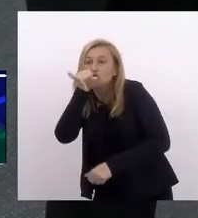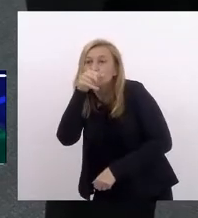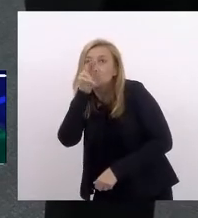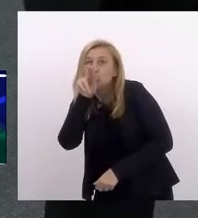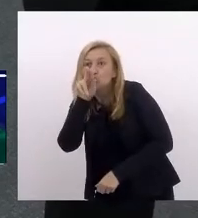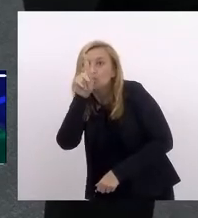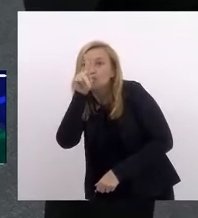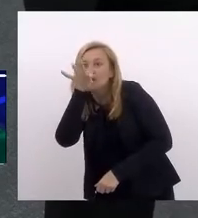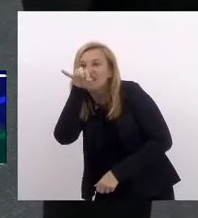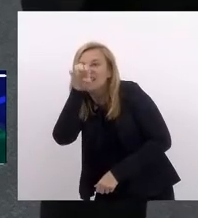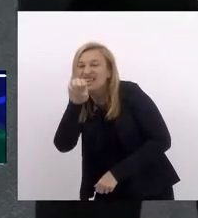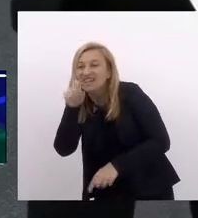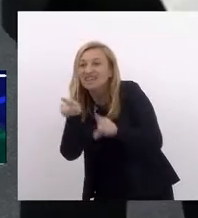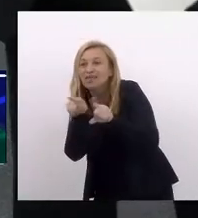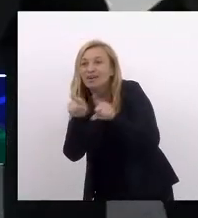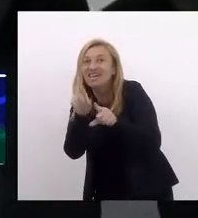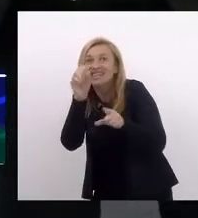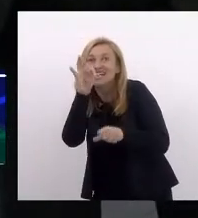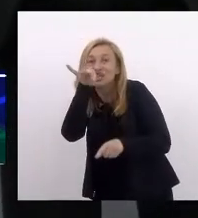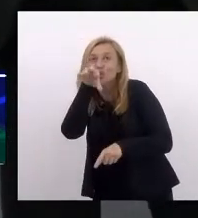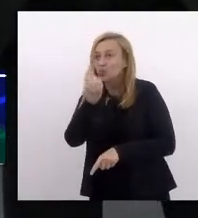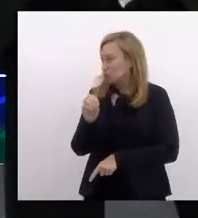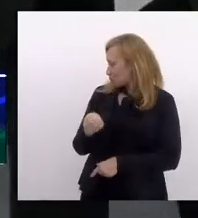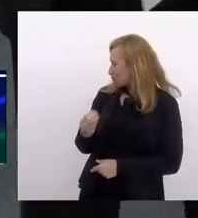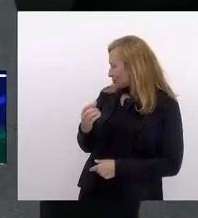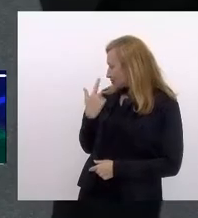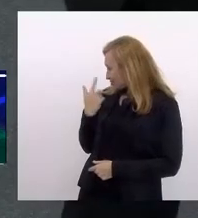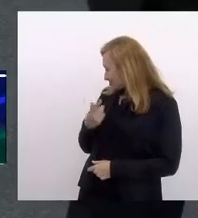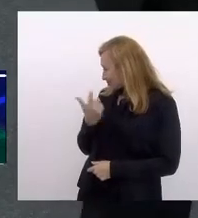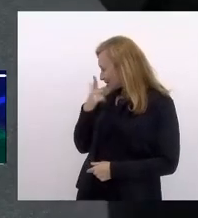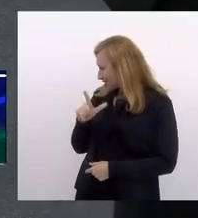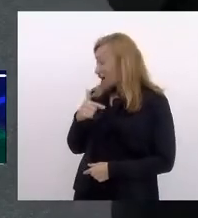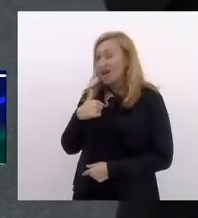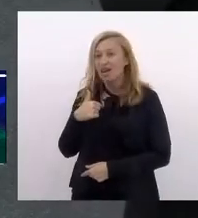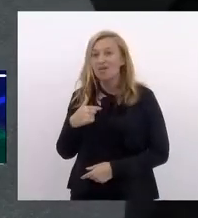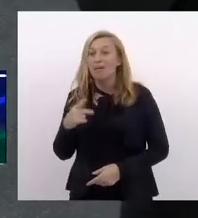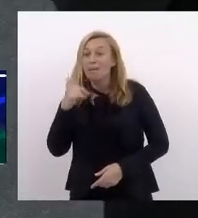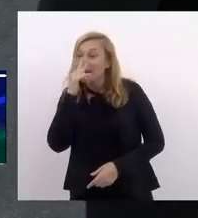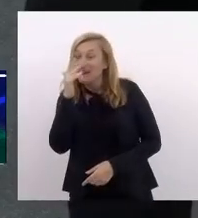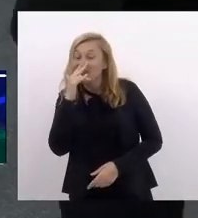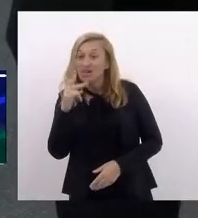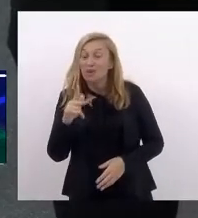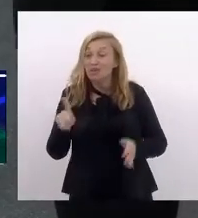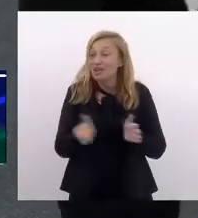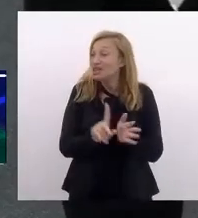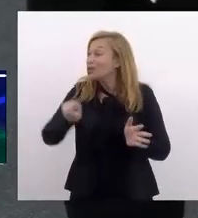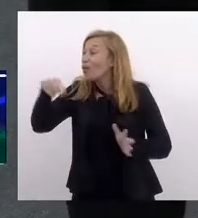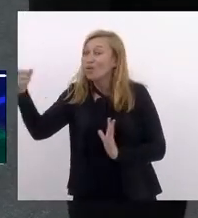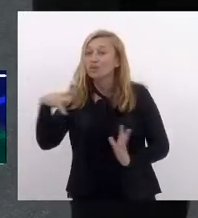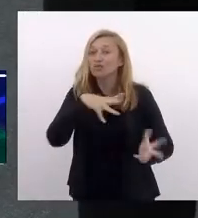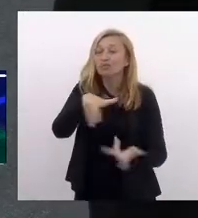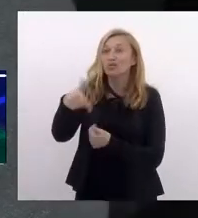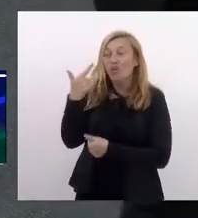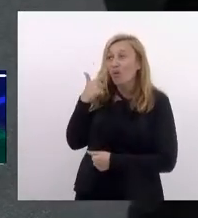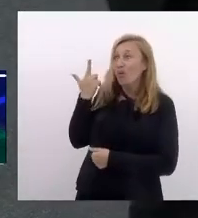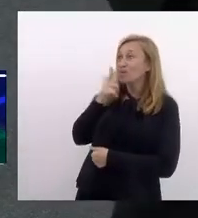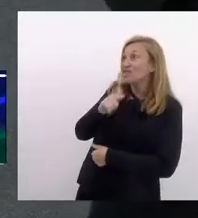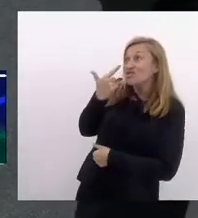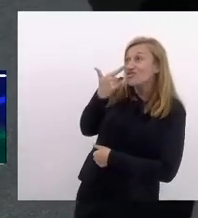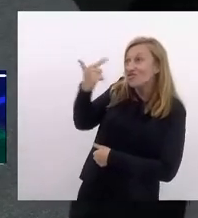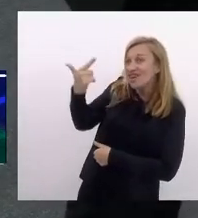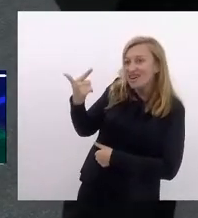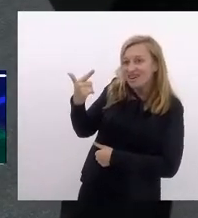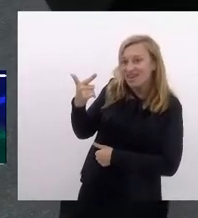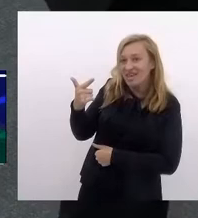Saturno. Fica todo mundo me olhando achando que eu sou de outro mundo, que identifico no céu Júpiter e Saturno, que as pessoas,